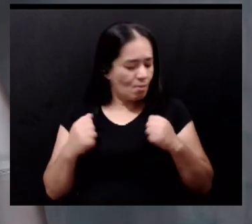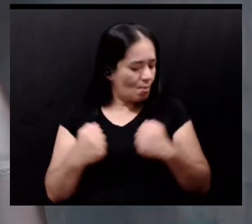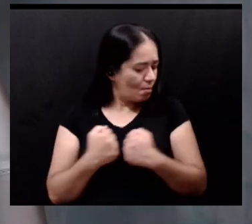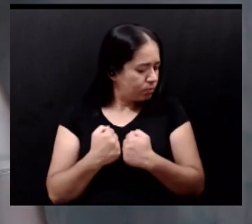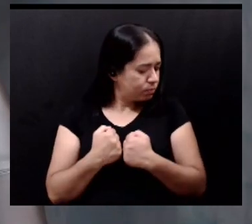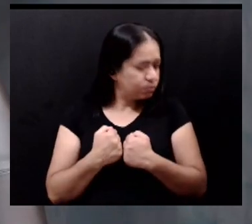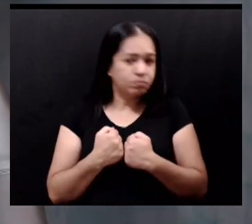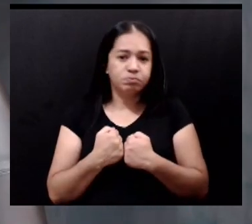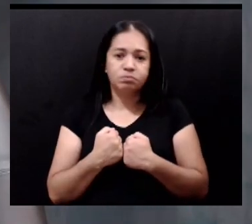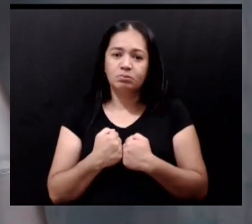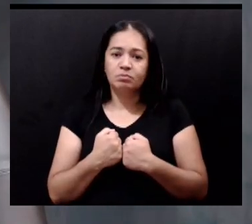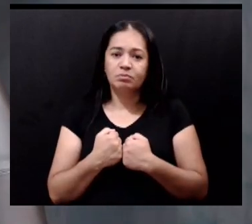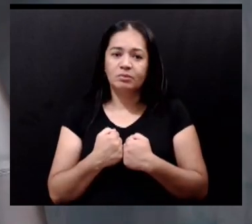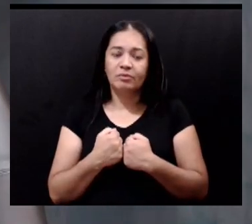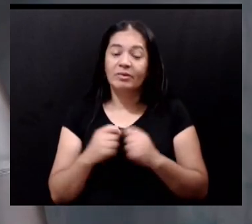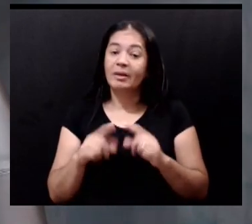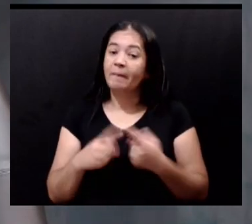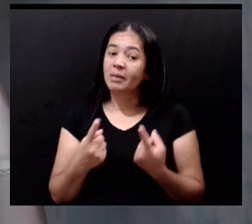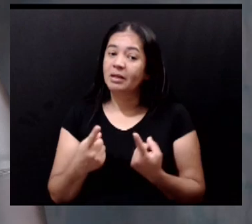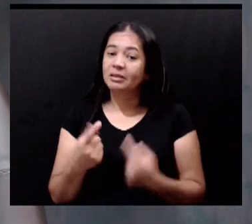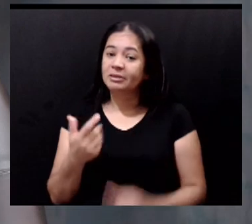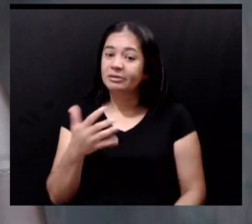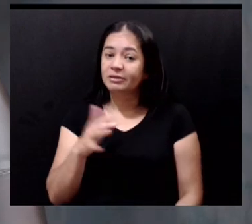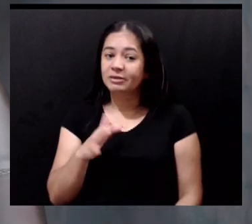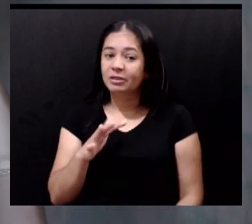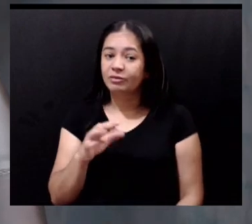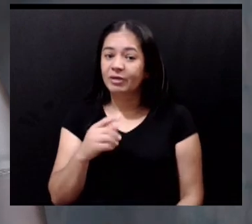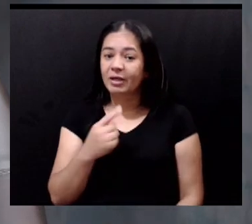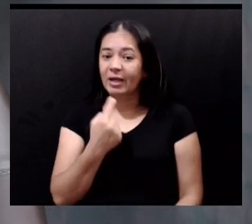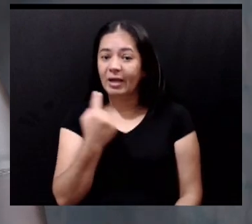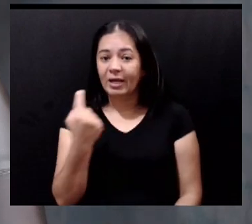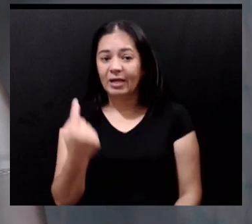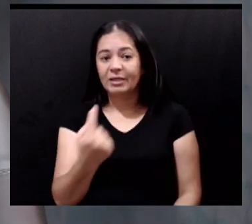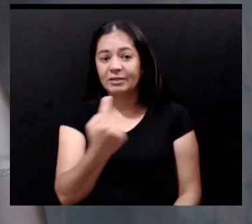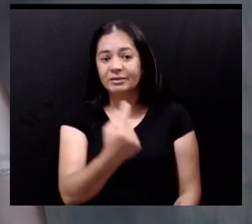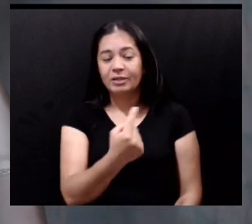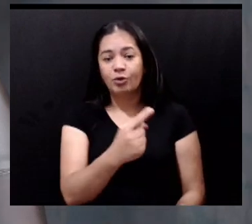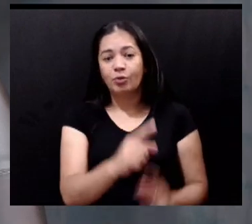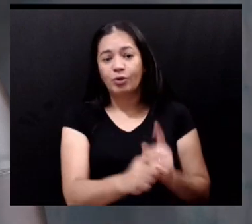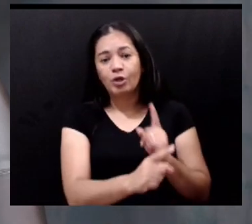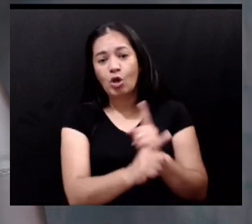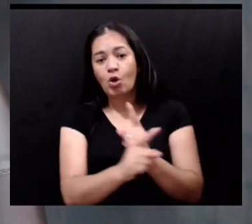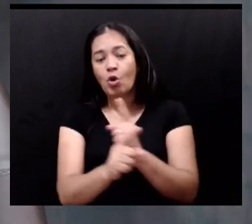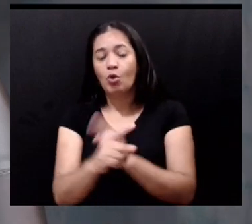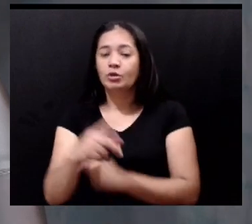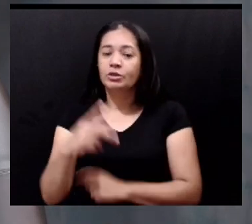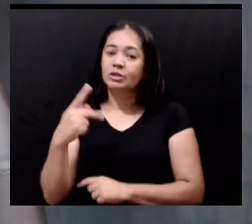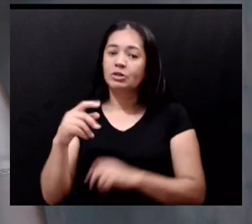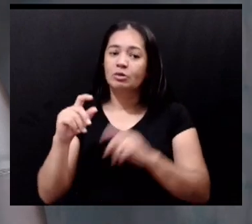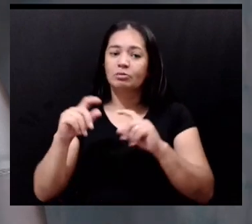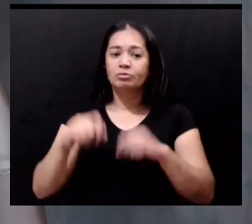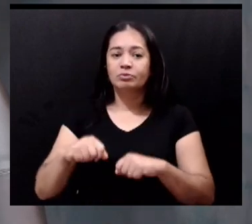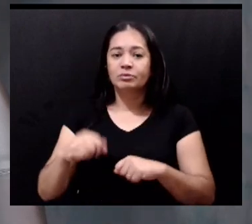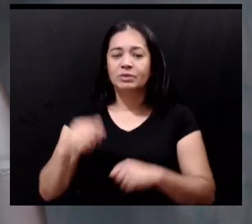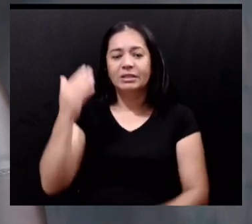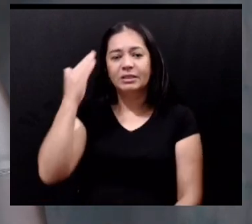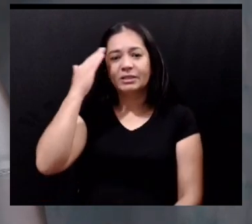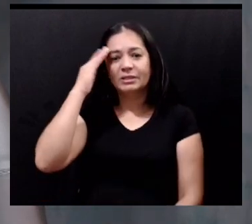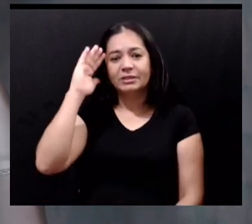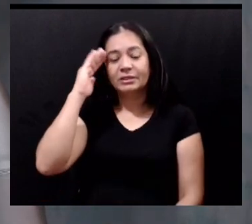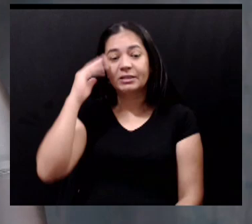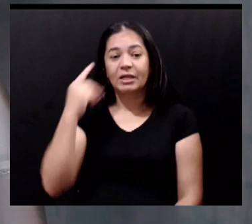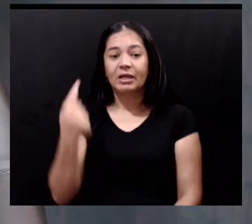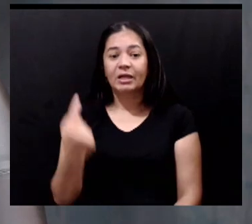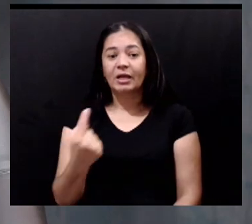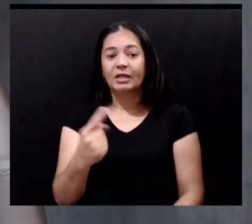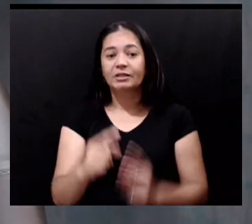mas talvez, né, e aí cada um vai encontrar a sua possibilidade, compreender que cada um encontrou a sua